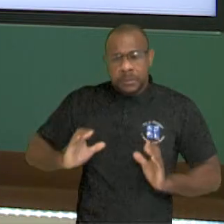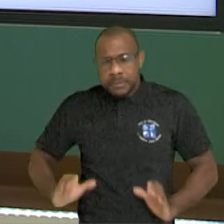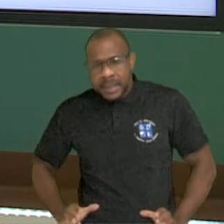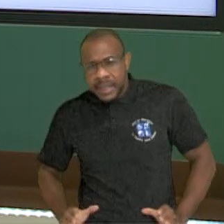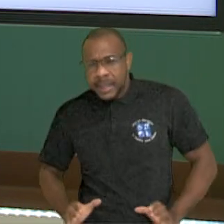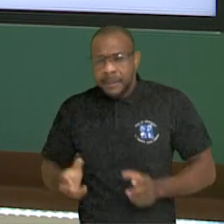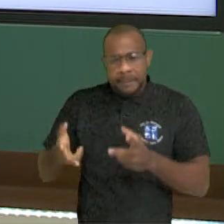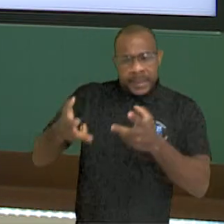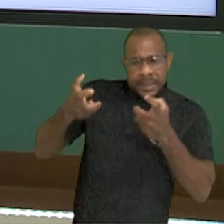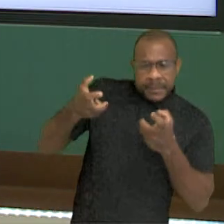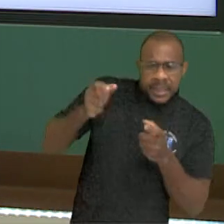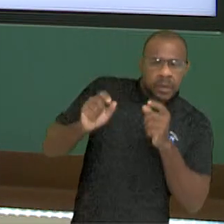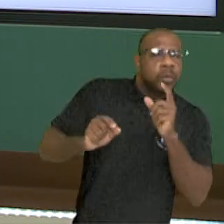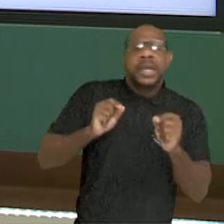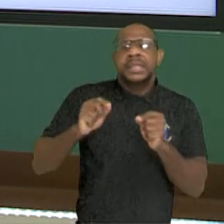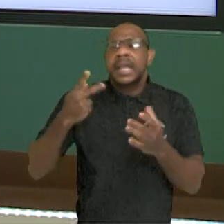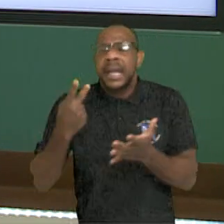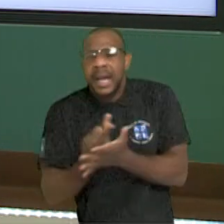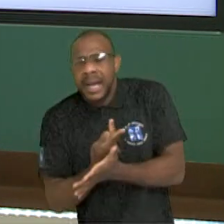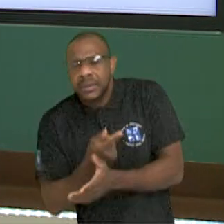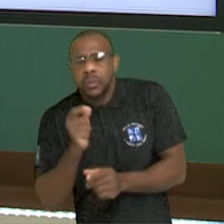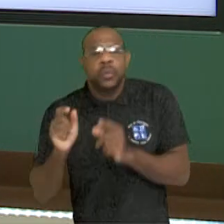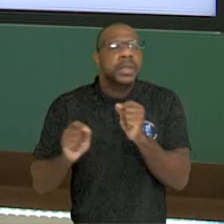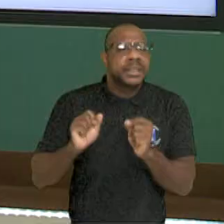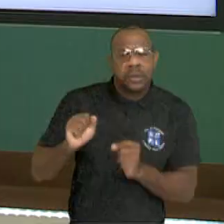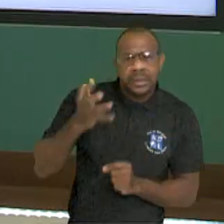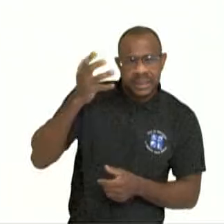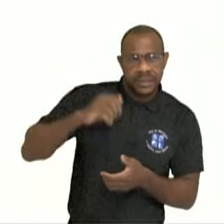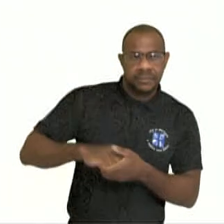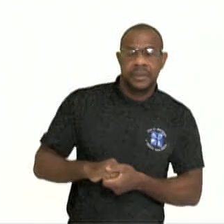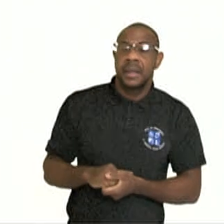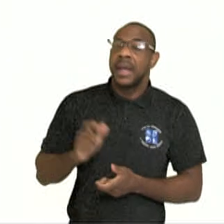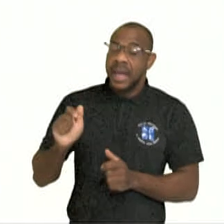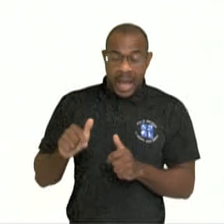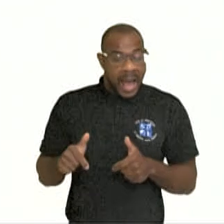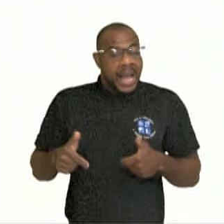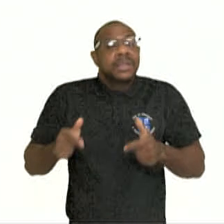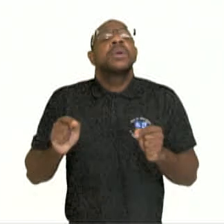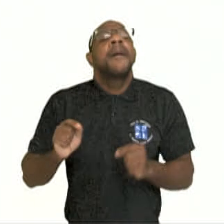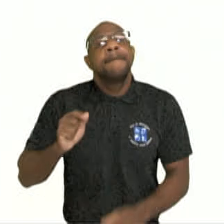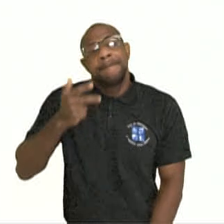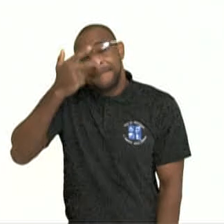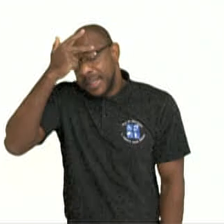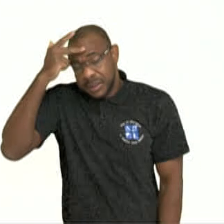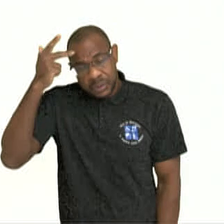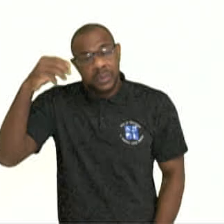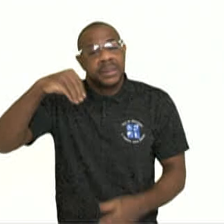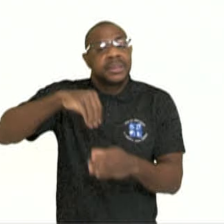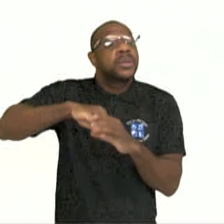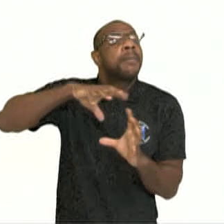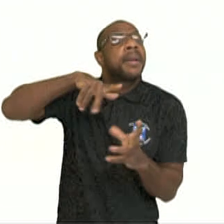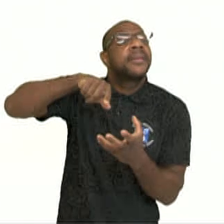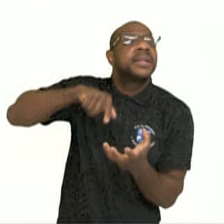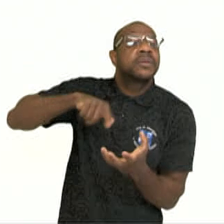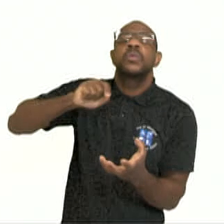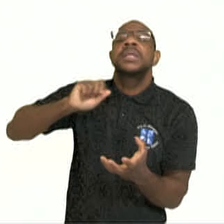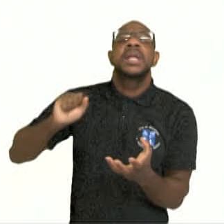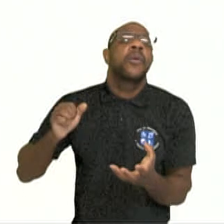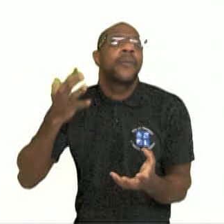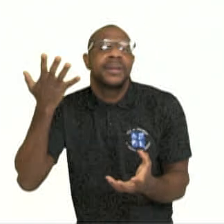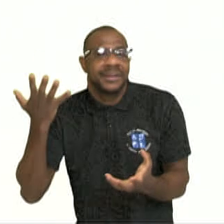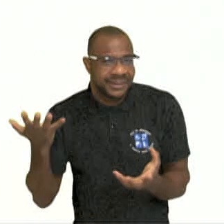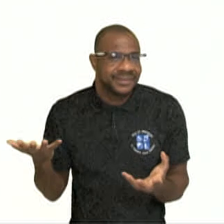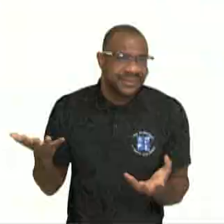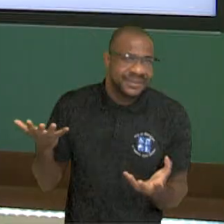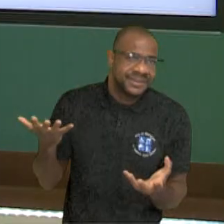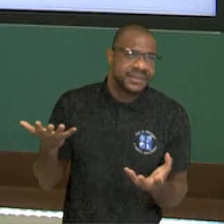crítica social. Então, ele critica o quê? As ações das pessoas perante o nosso planeta, Então,